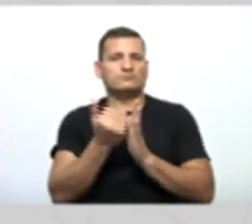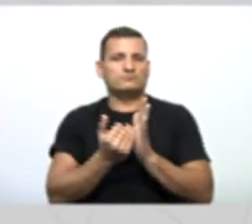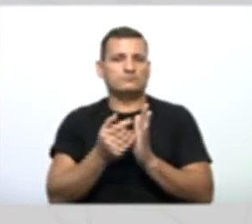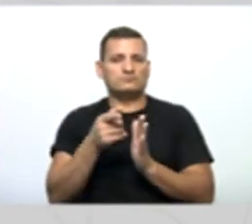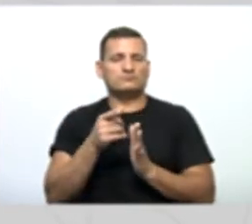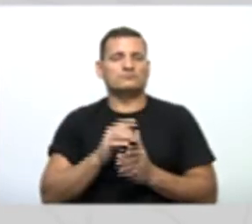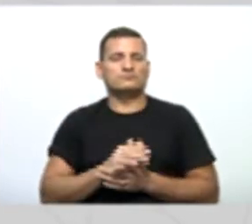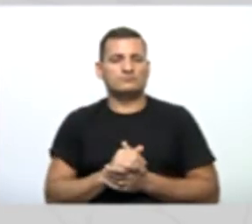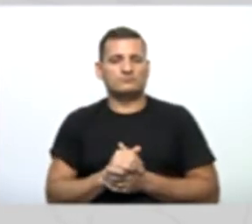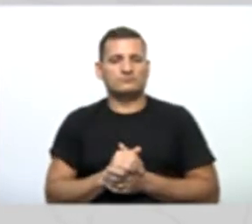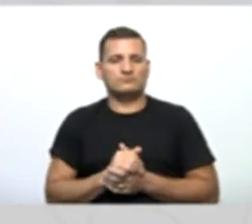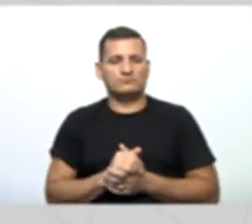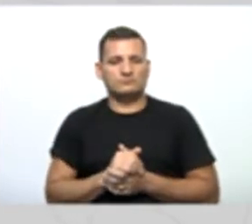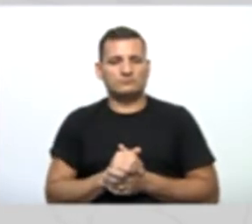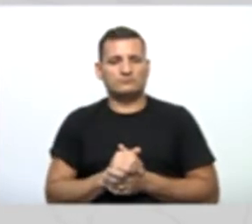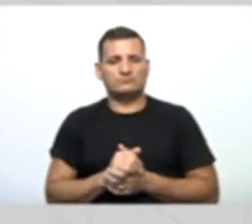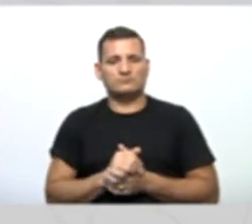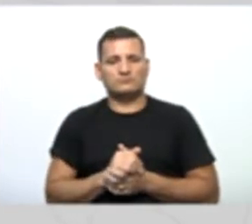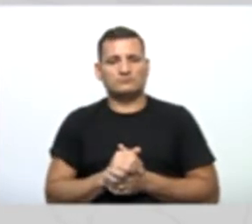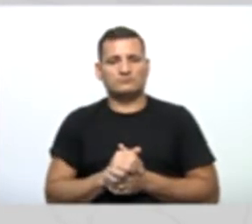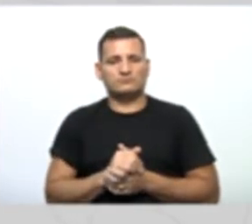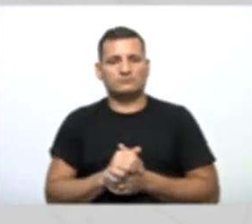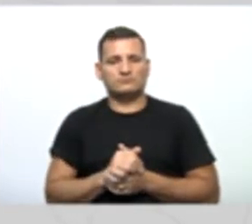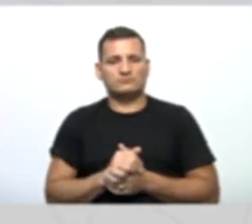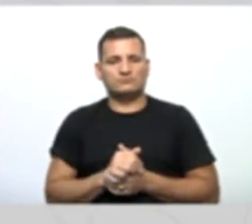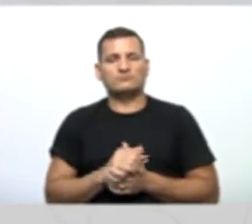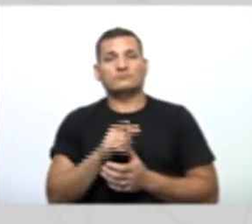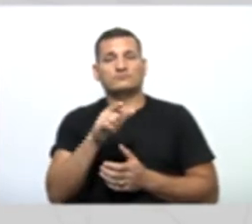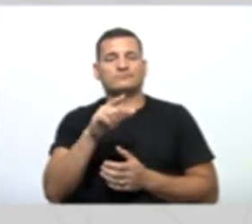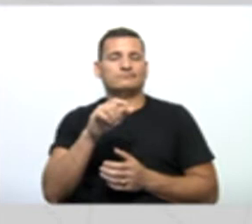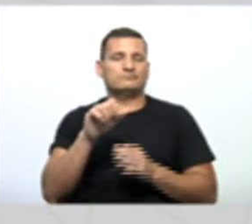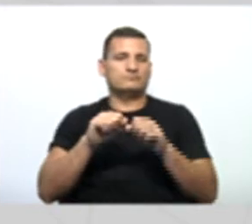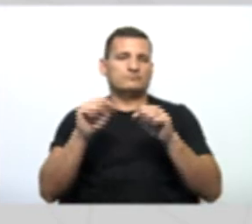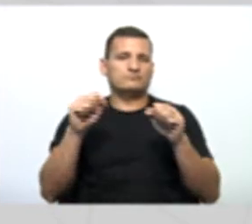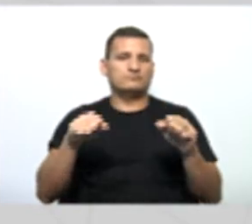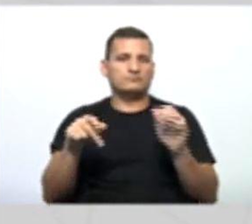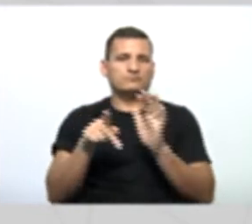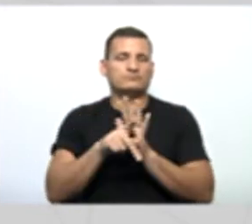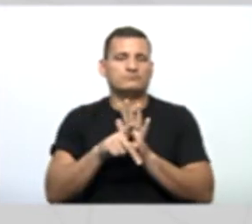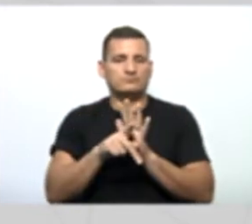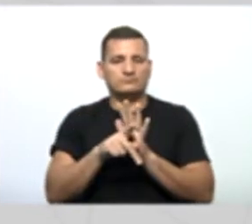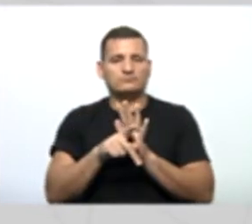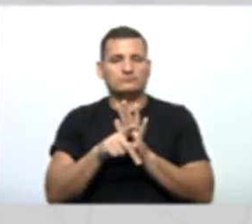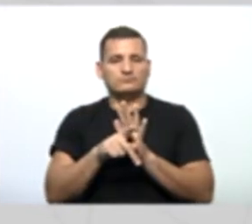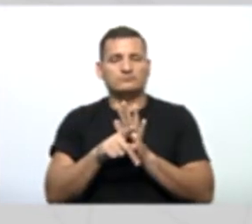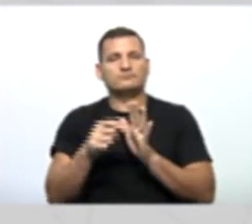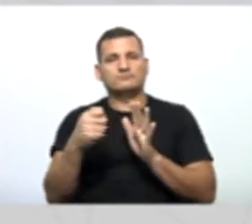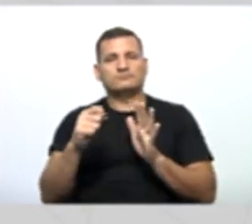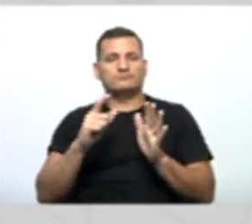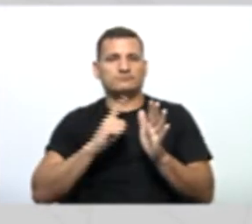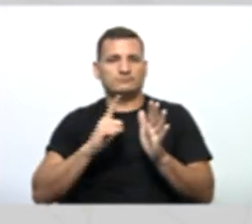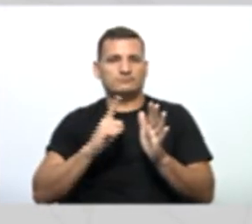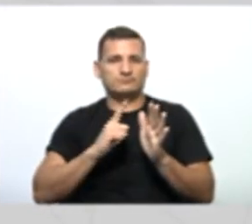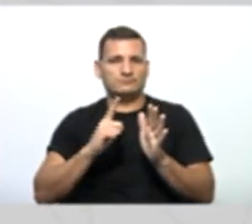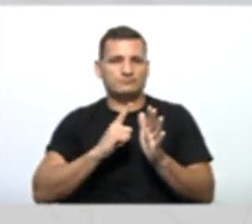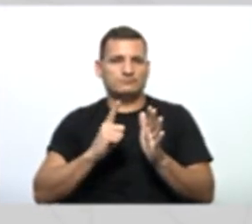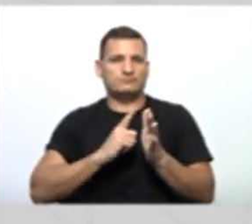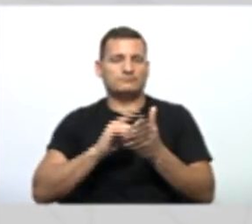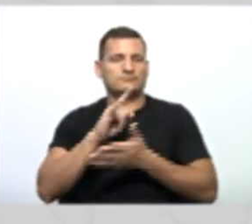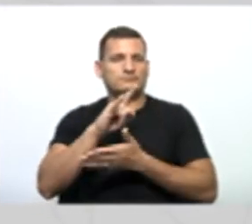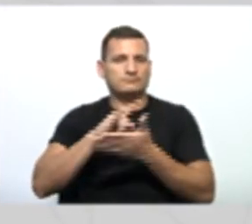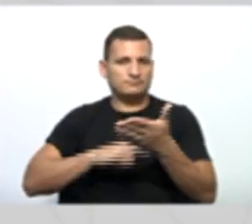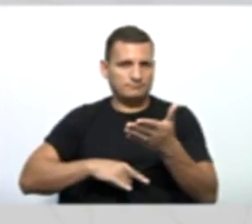melhor. Mas esses são software proprietário, você vai ter que ter uma aquisição de uma licença para poder utilizar